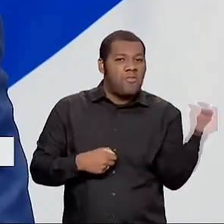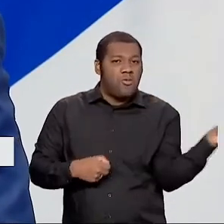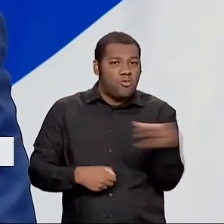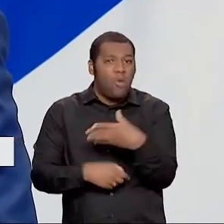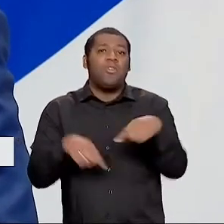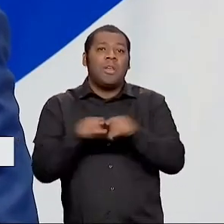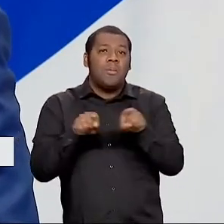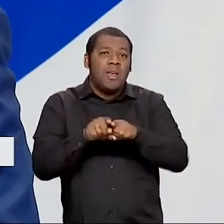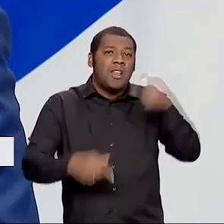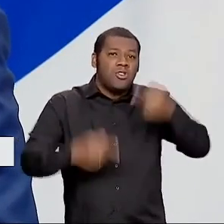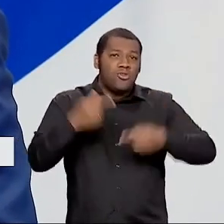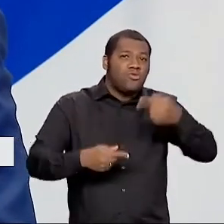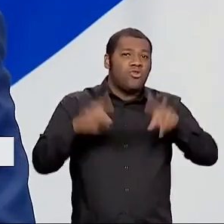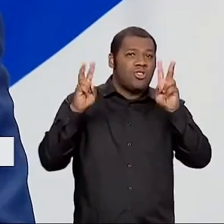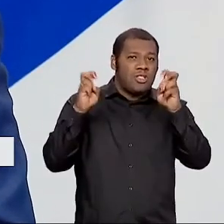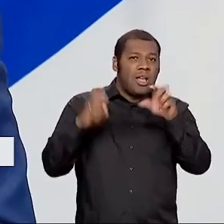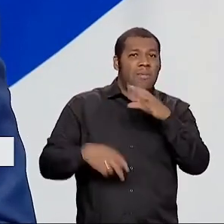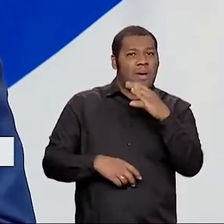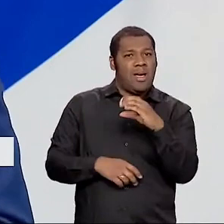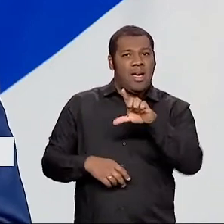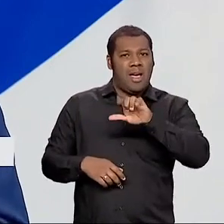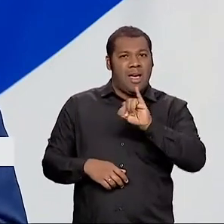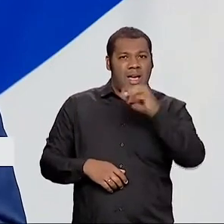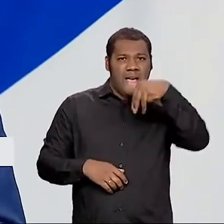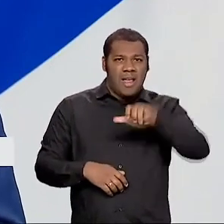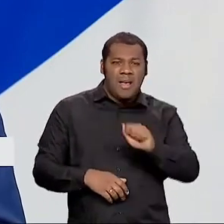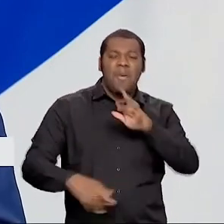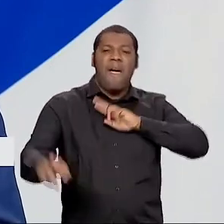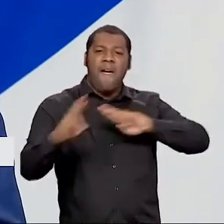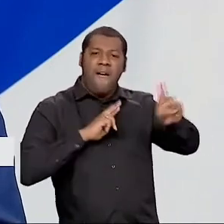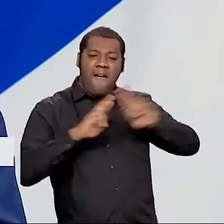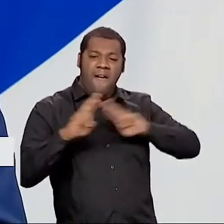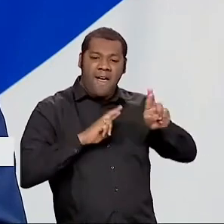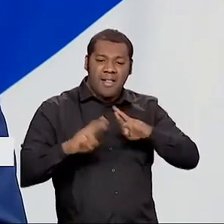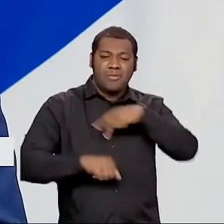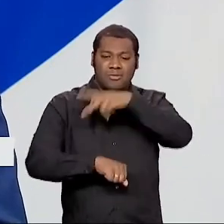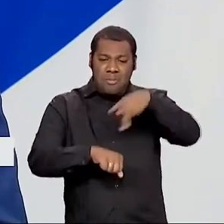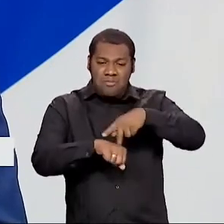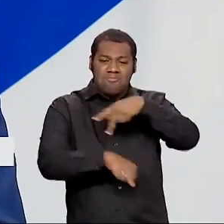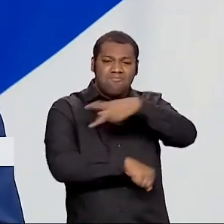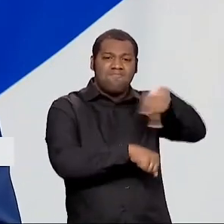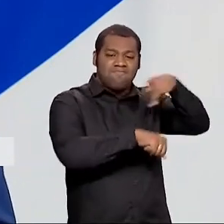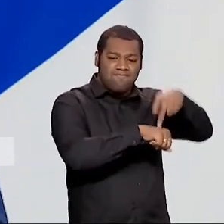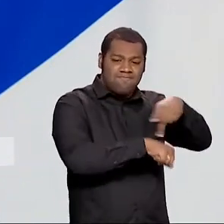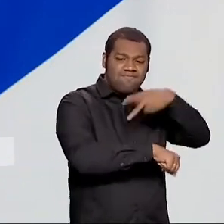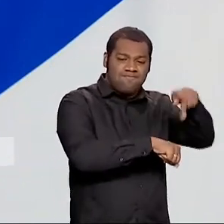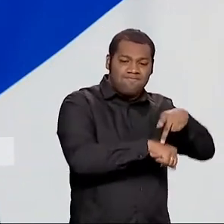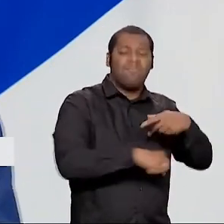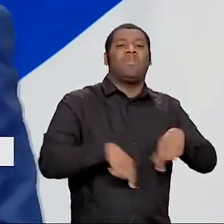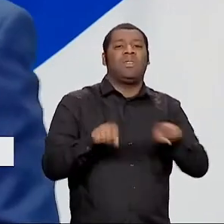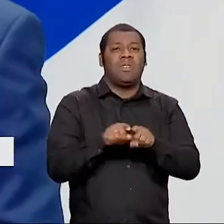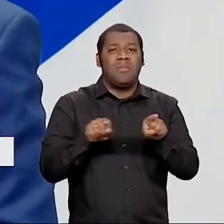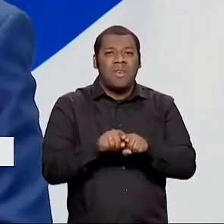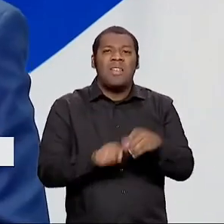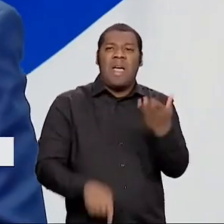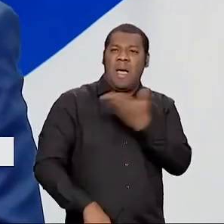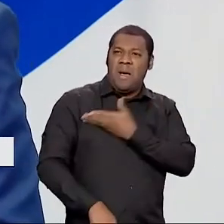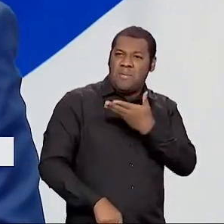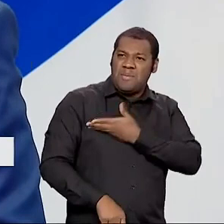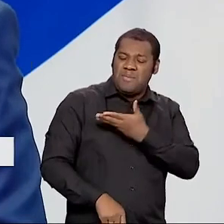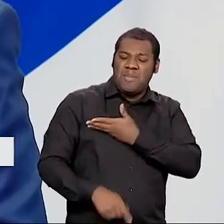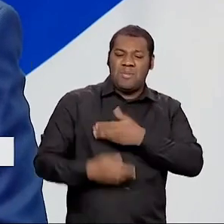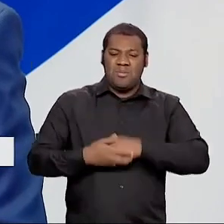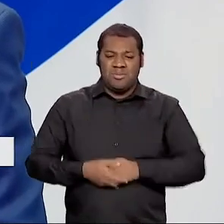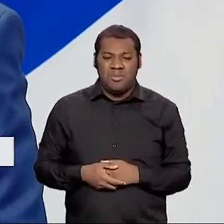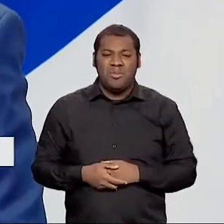pela possibilidade de termos relações de uma só vez com muitos países e, sobretudo, com muitos companheiros que